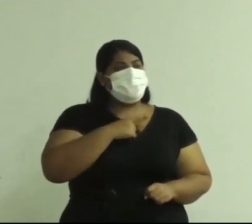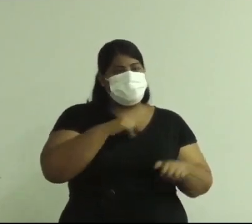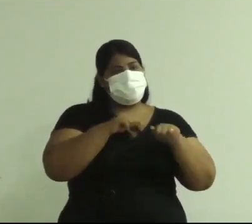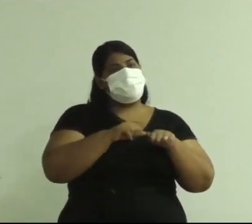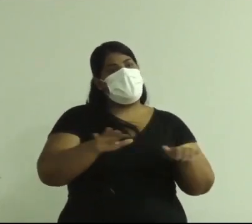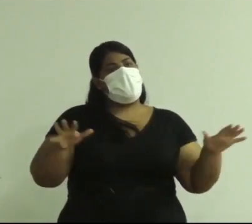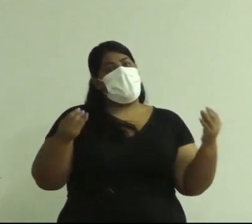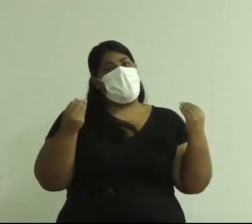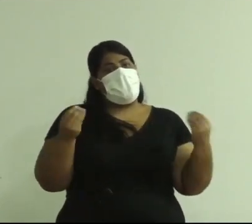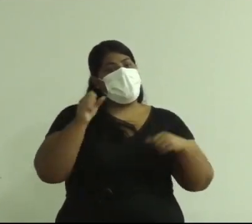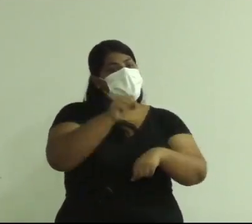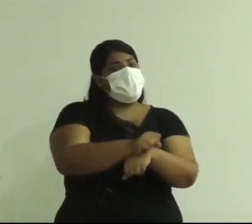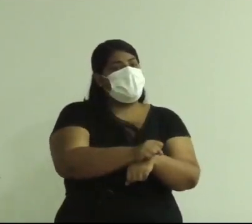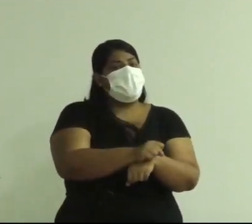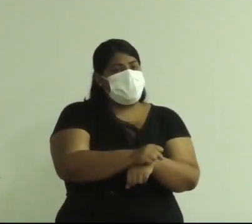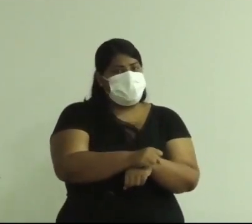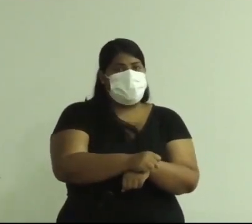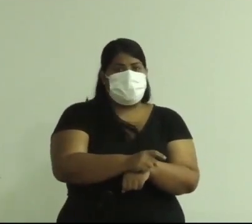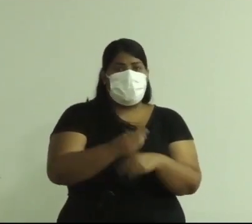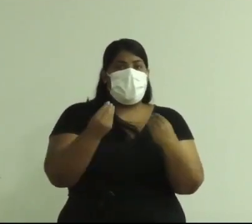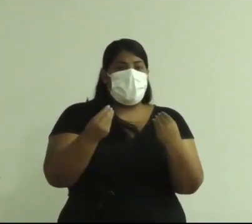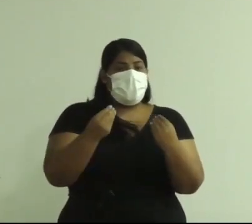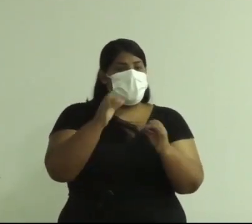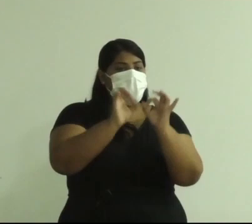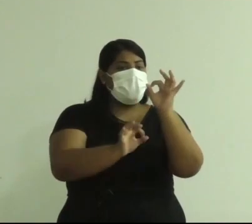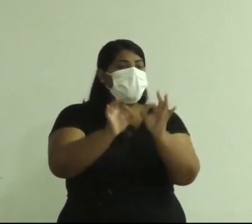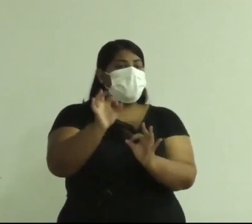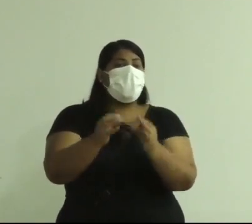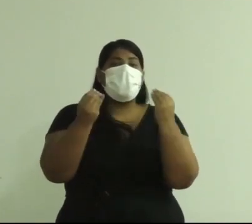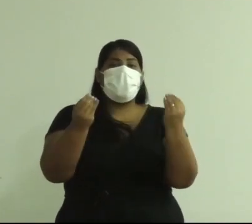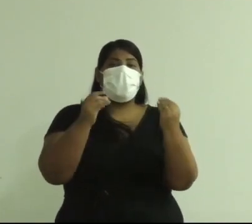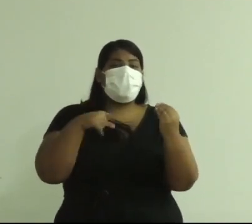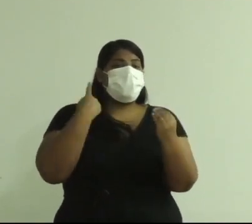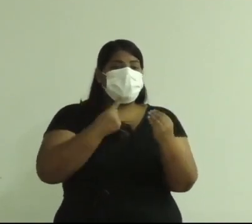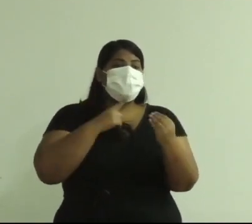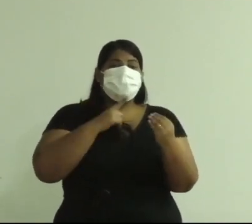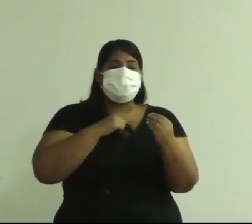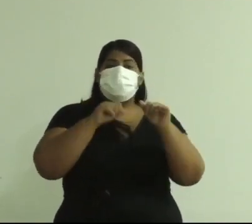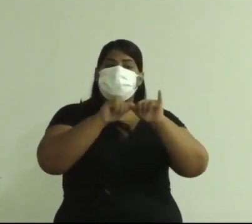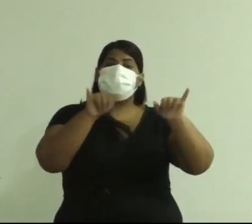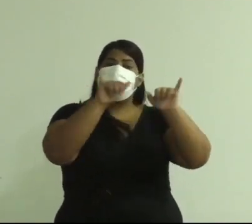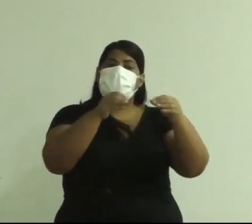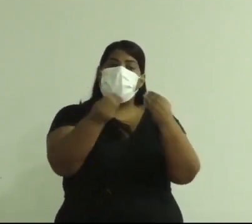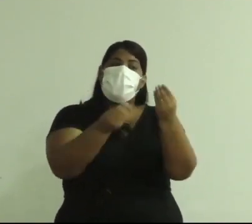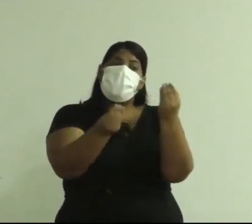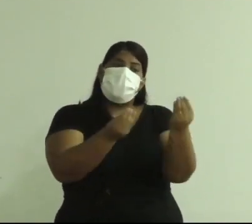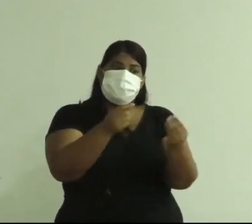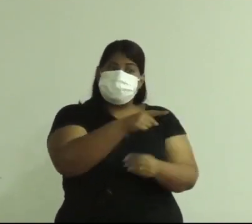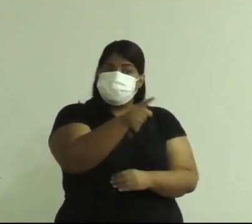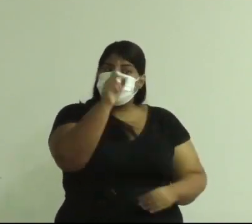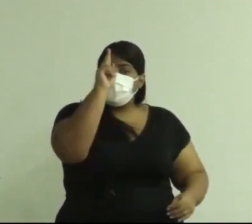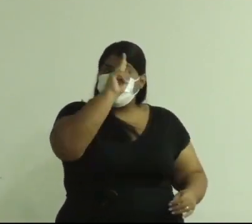gente para esse processo? Como é que a gente constrói? Como é que a gente vai ser agente multiplicador e multiplicadora?